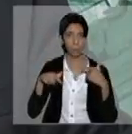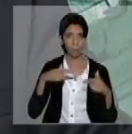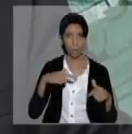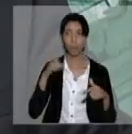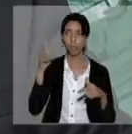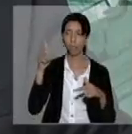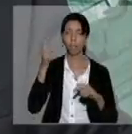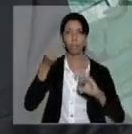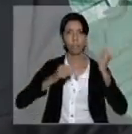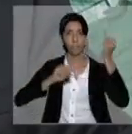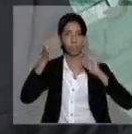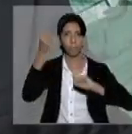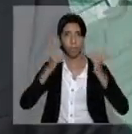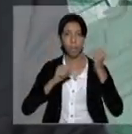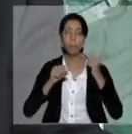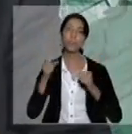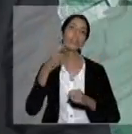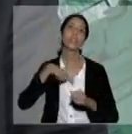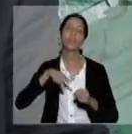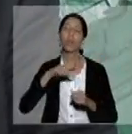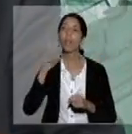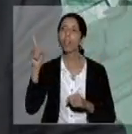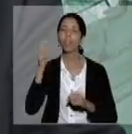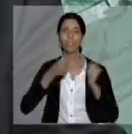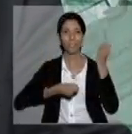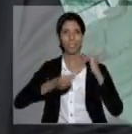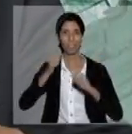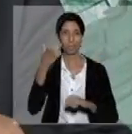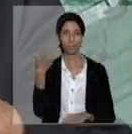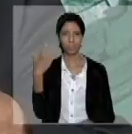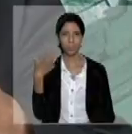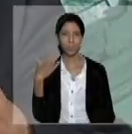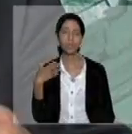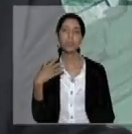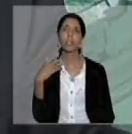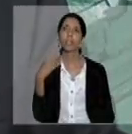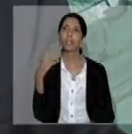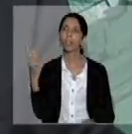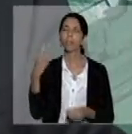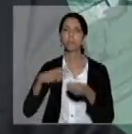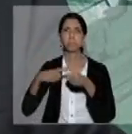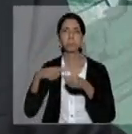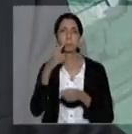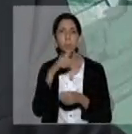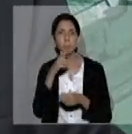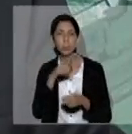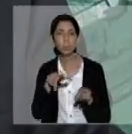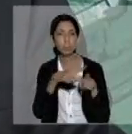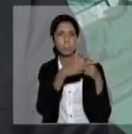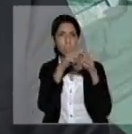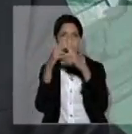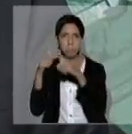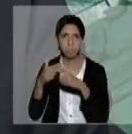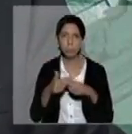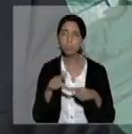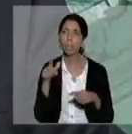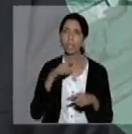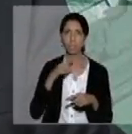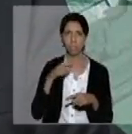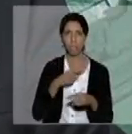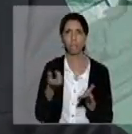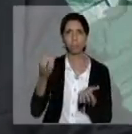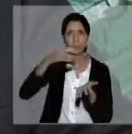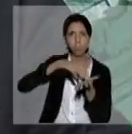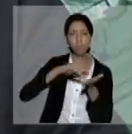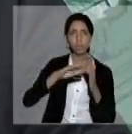chamava-se Brasil Industrial. E a gente, nessa fábrica antiga, o município adquiriu, fez reforma, e lá está instalado